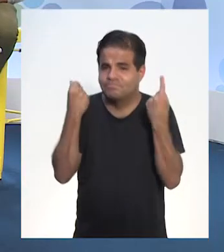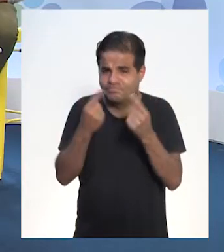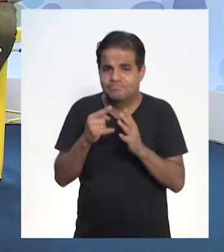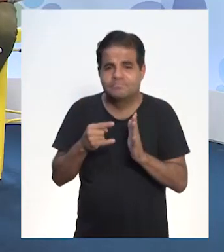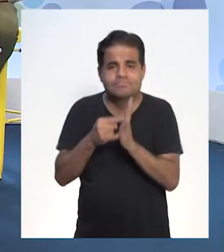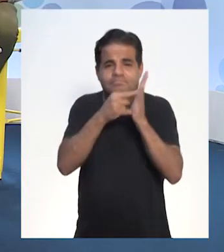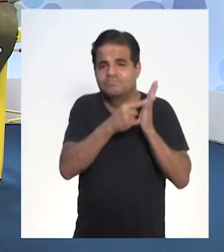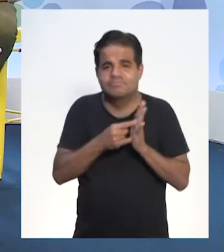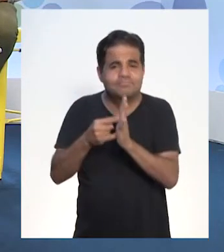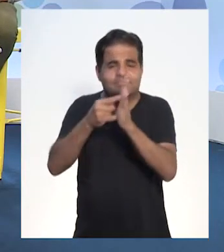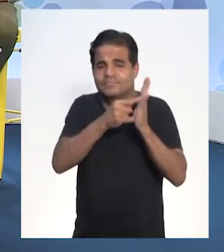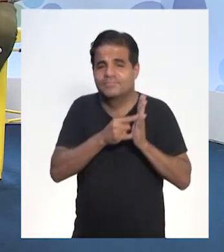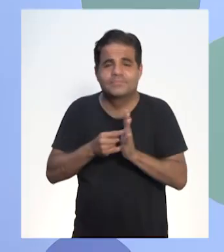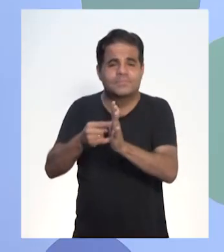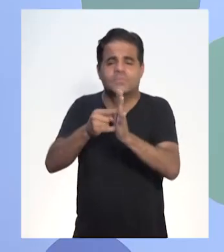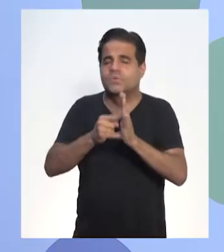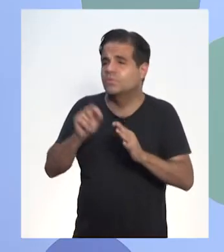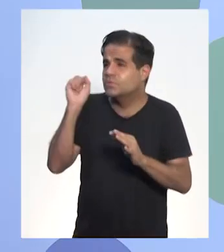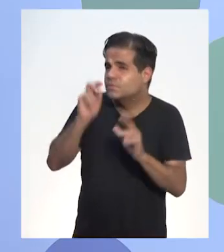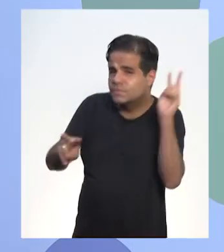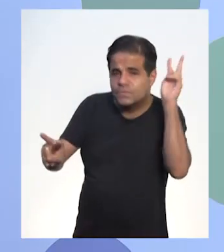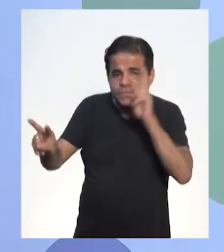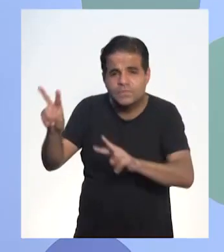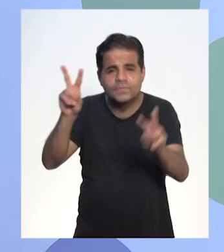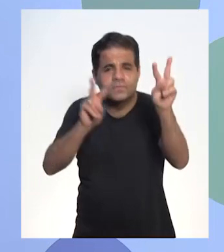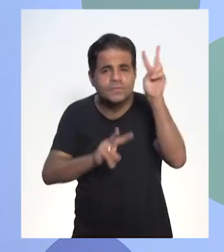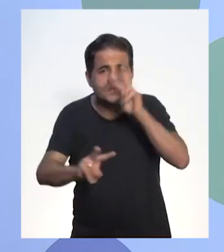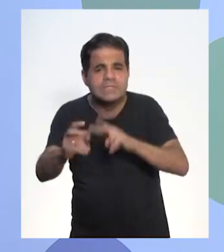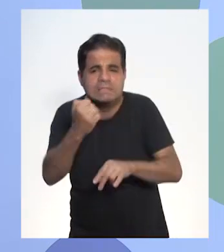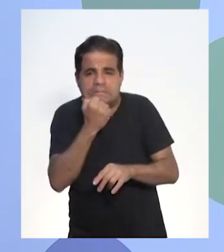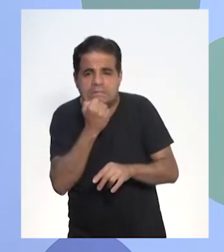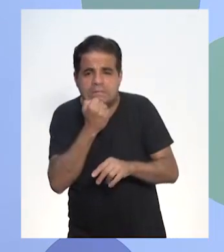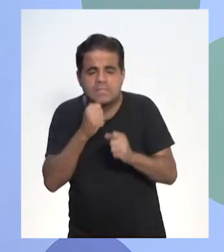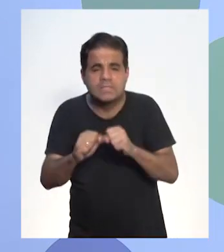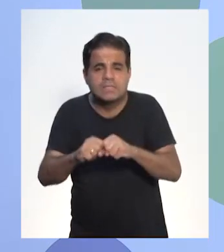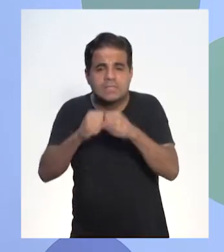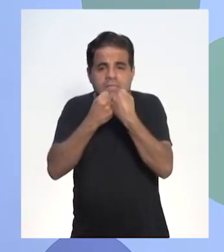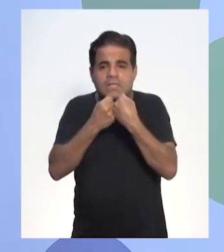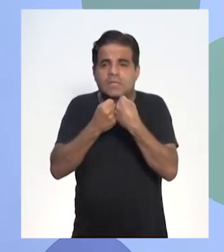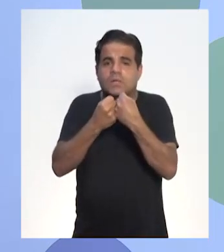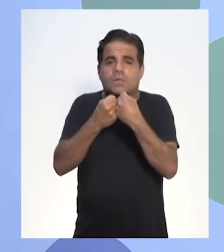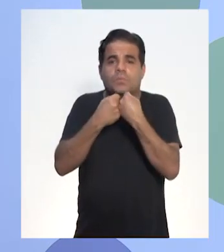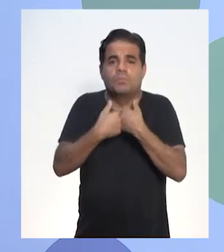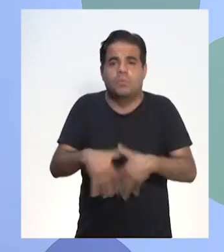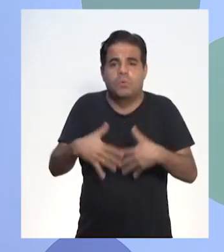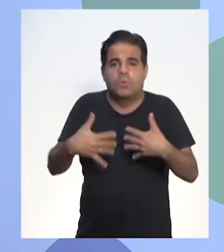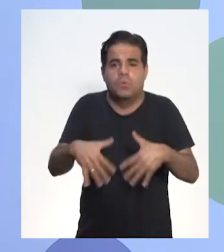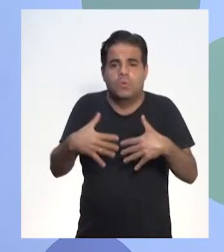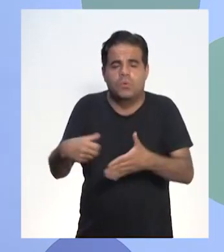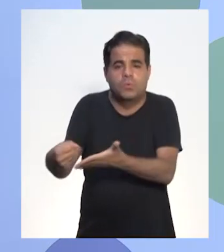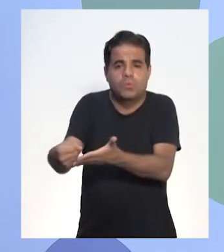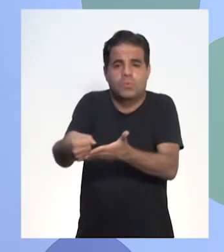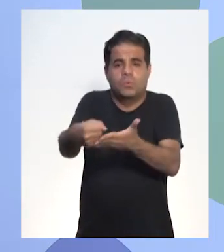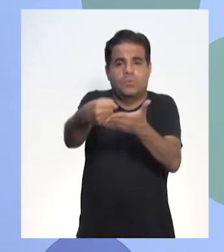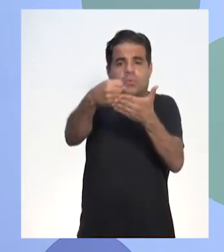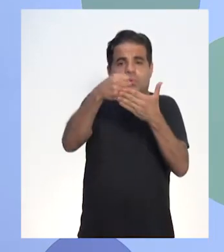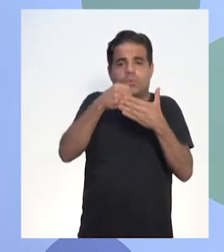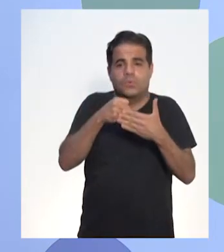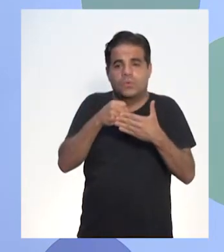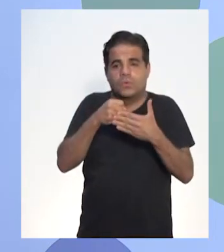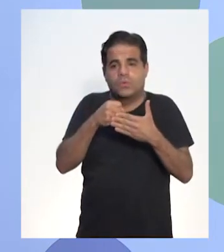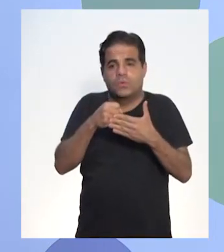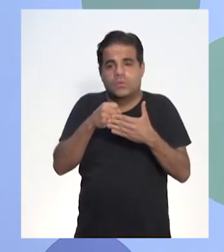eletromagnéticos, né? Tudo que a gente, né, na ciência, né, quebra de paradigmas, né, traz uma certa questão assim